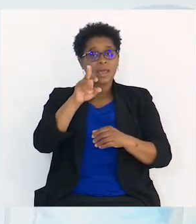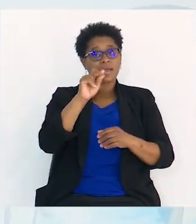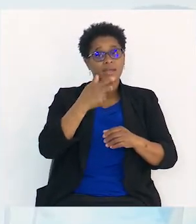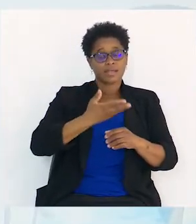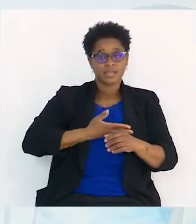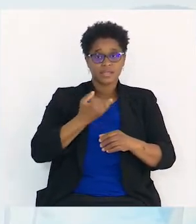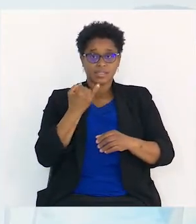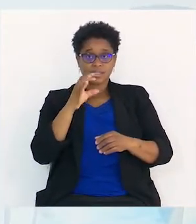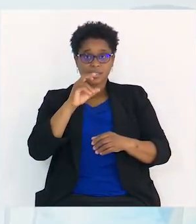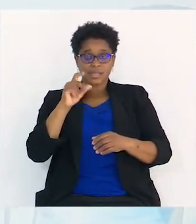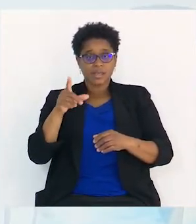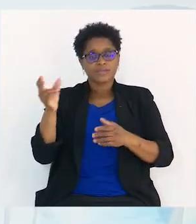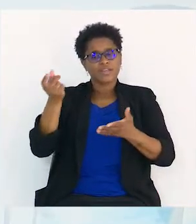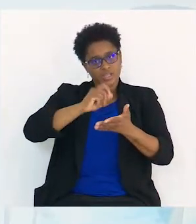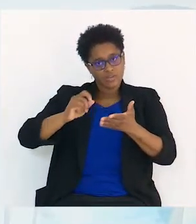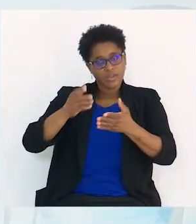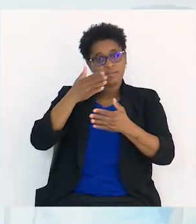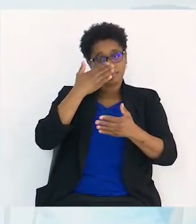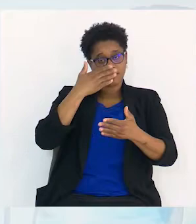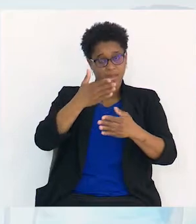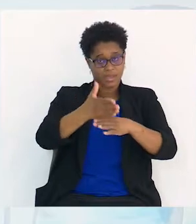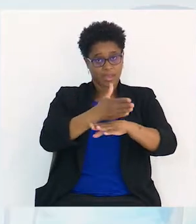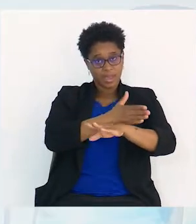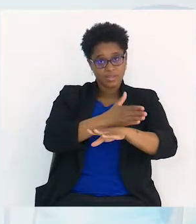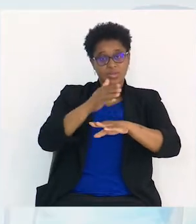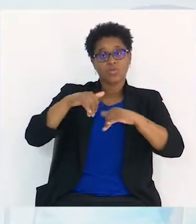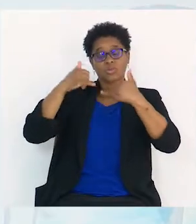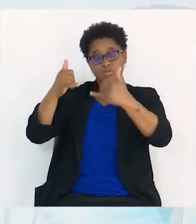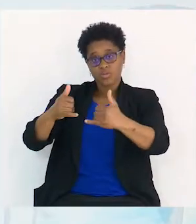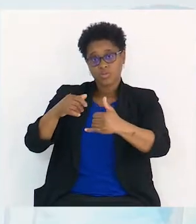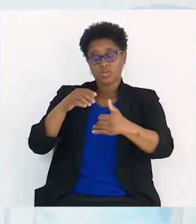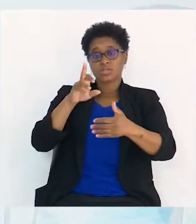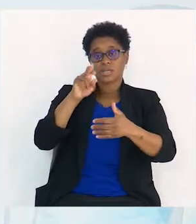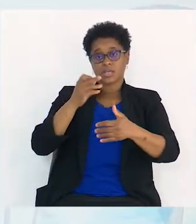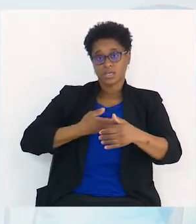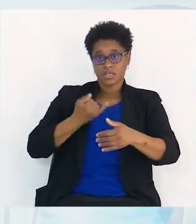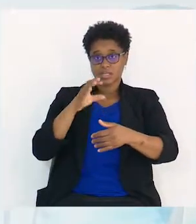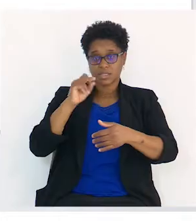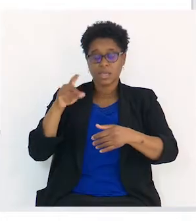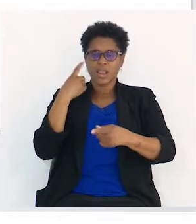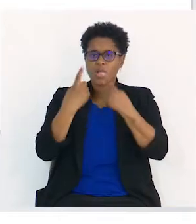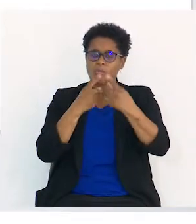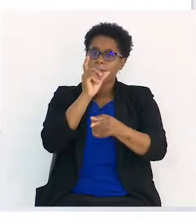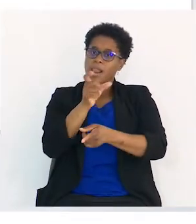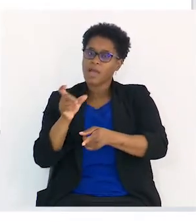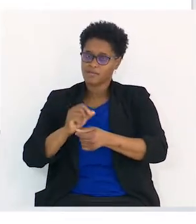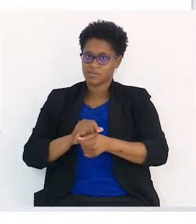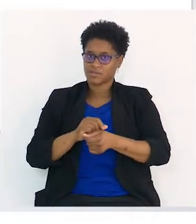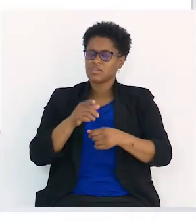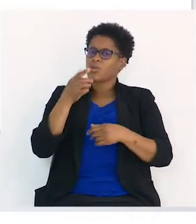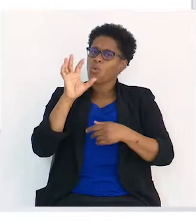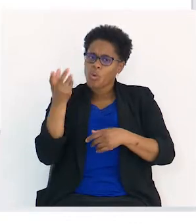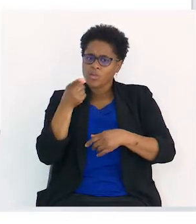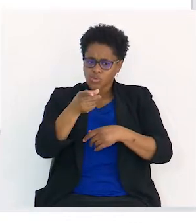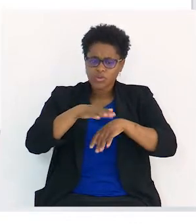acrescentando para a frente ou antes da radical algumas partículas. Por isso, ao fazeres isso, estás a